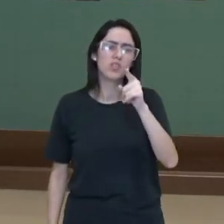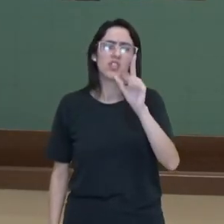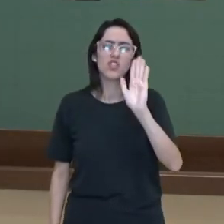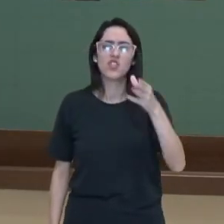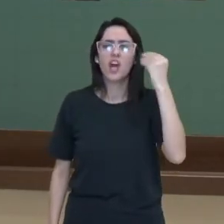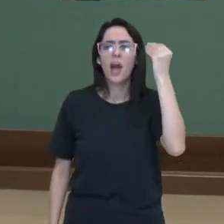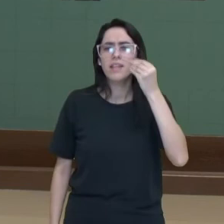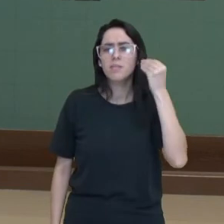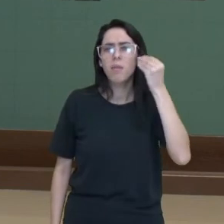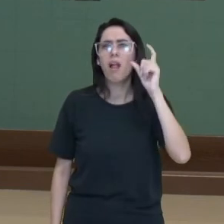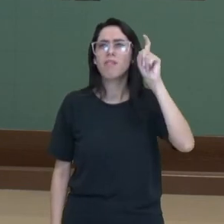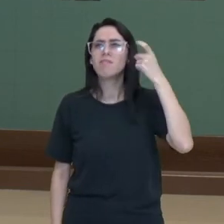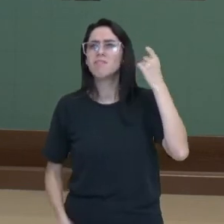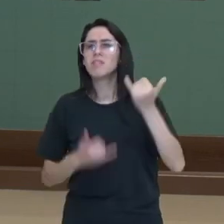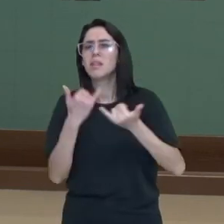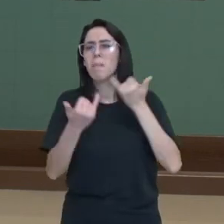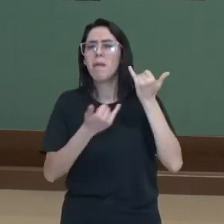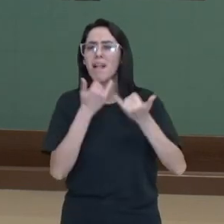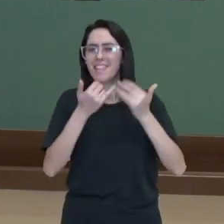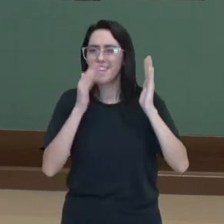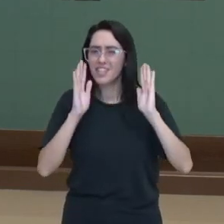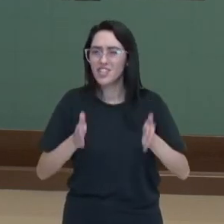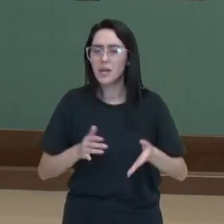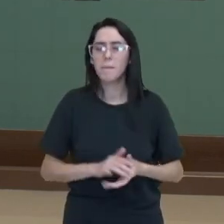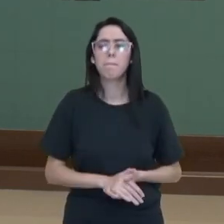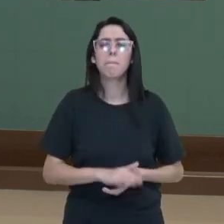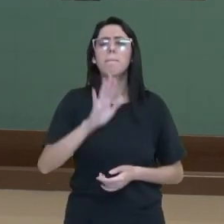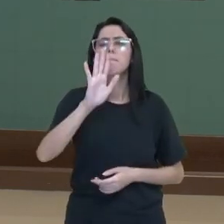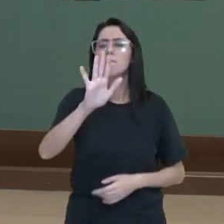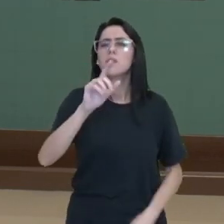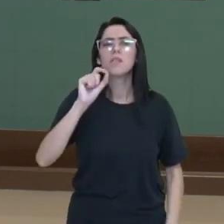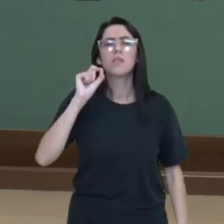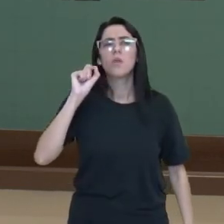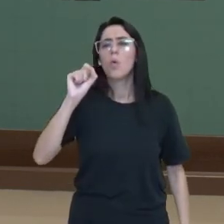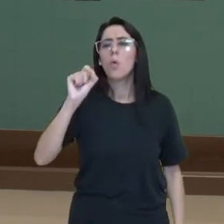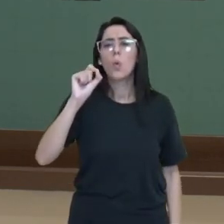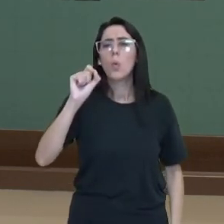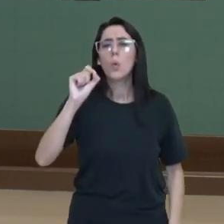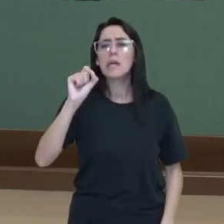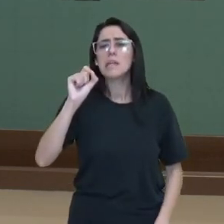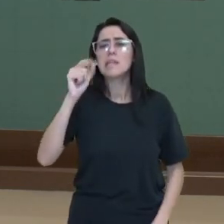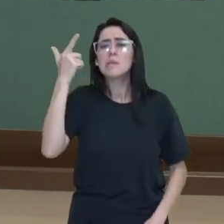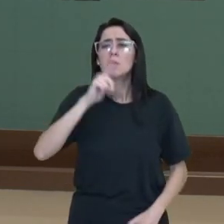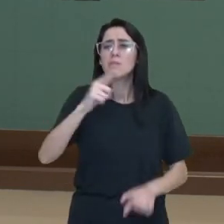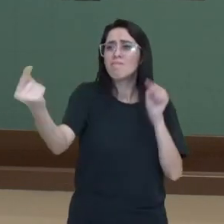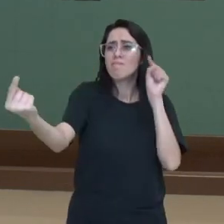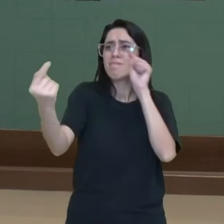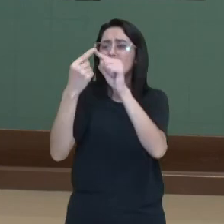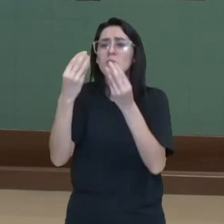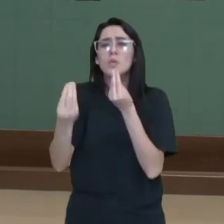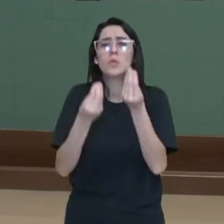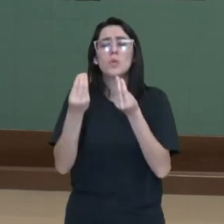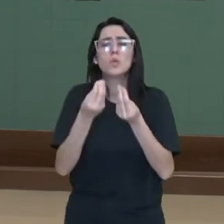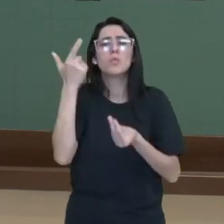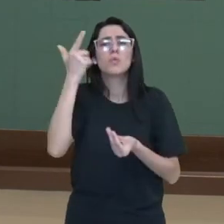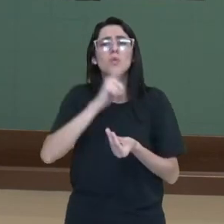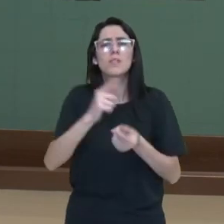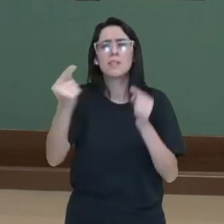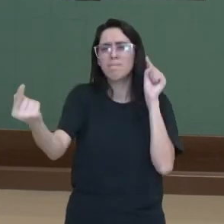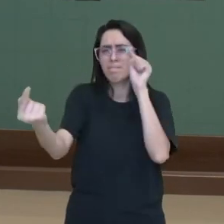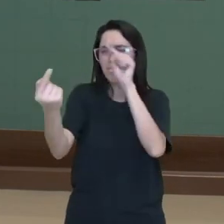experiência de alguma brincadeira de precisão. O que você acha que é necessário para acertar o